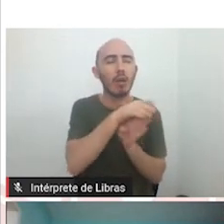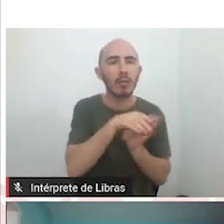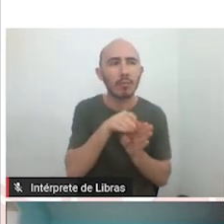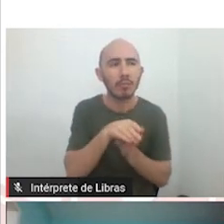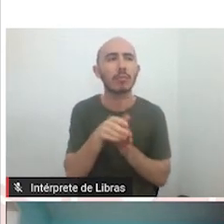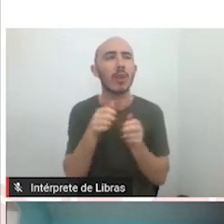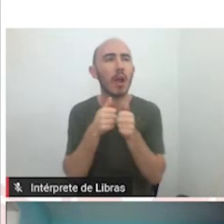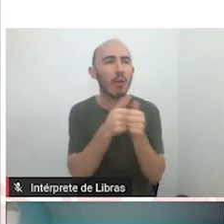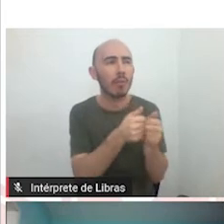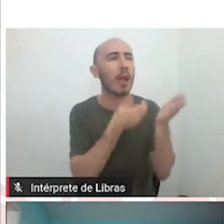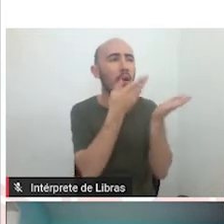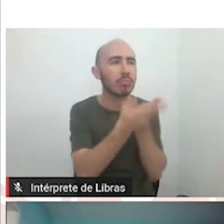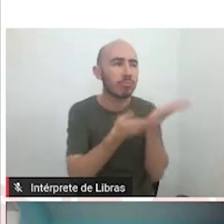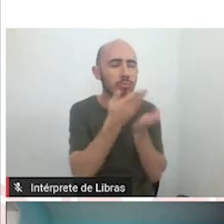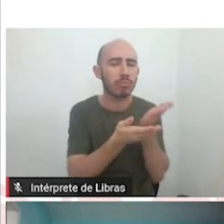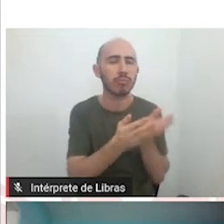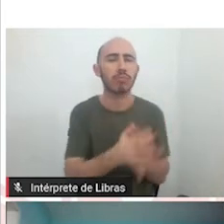passar.